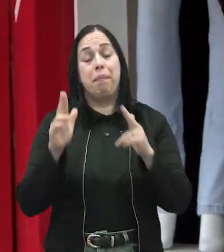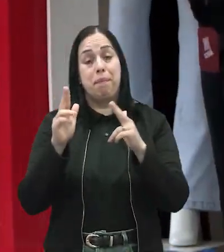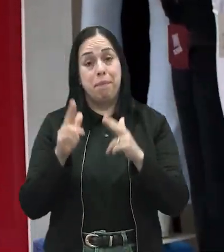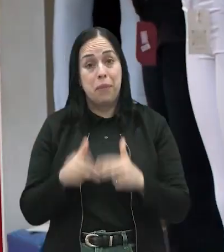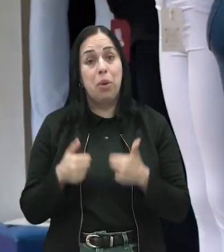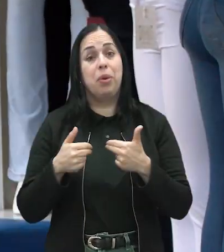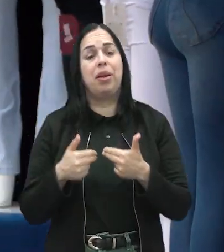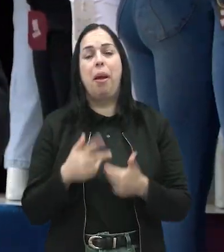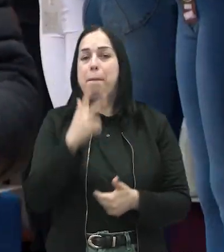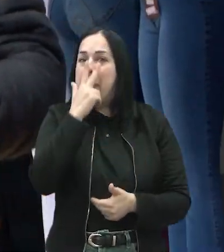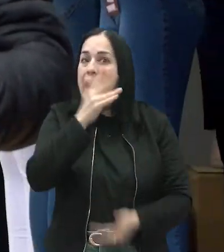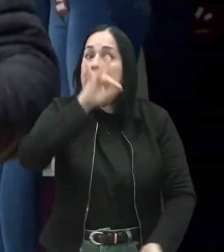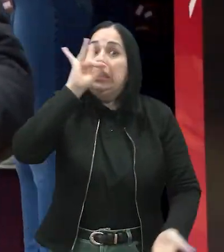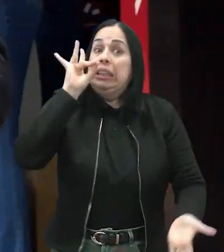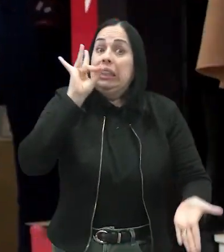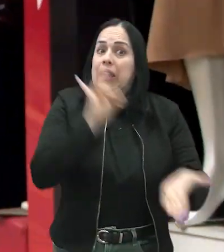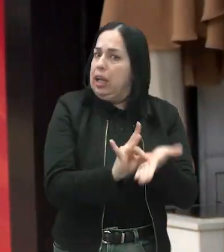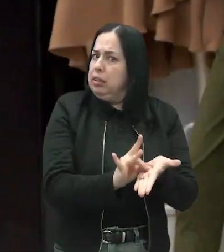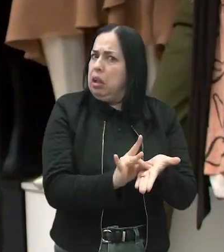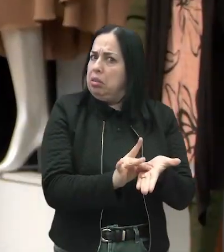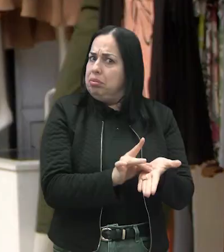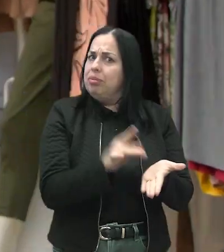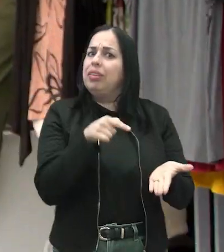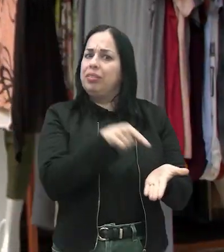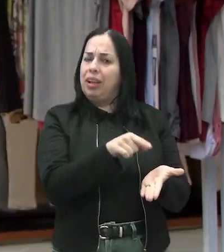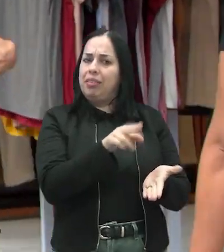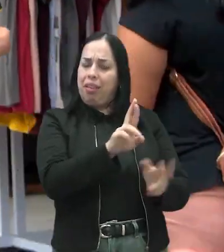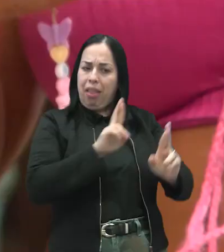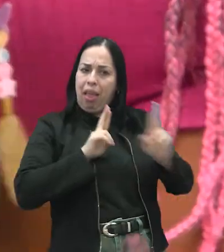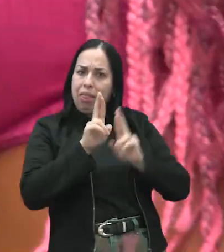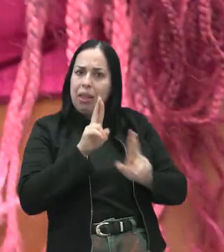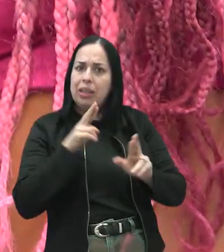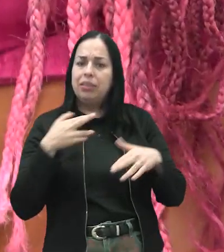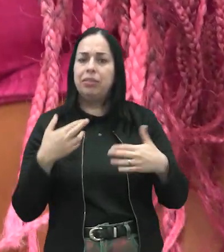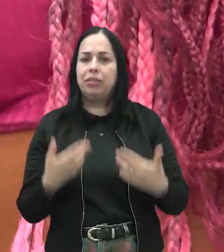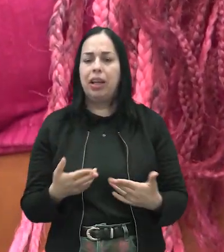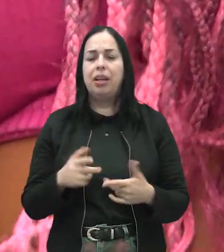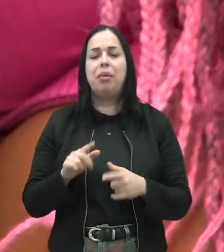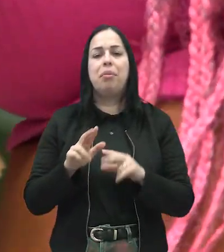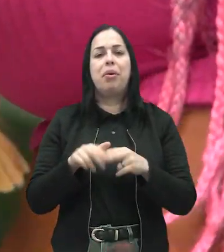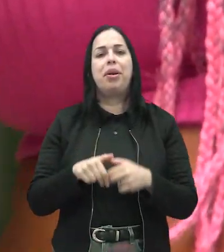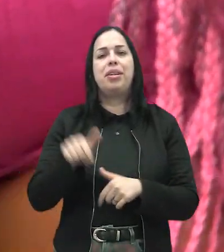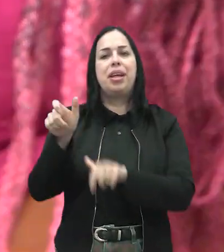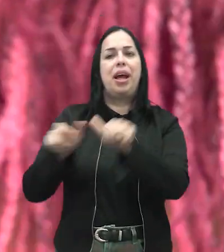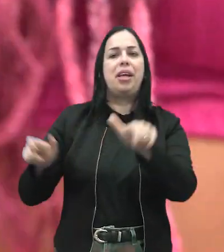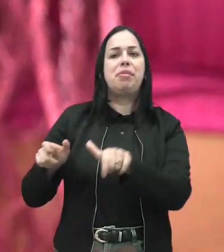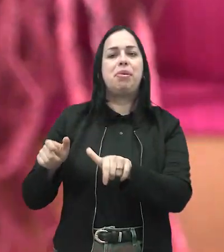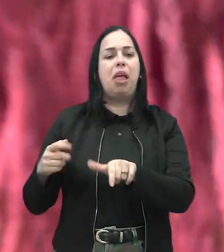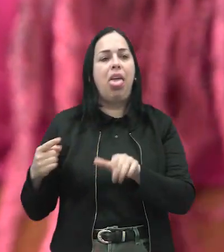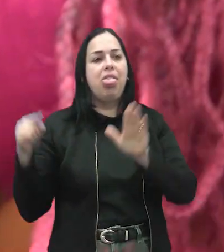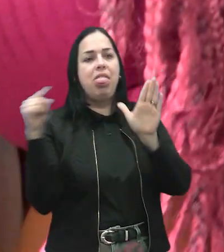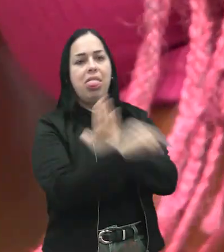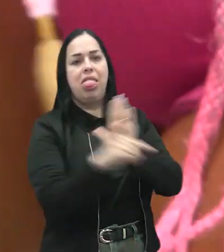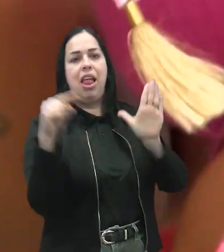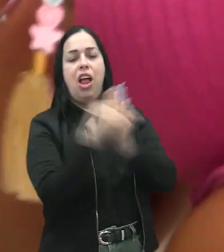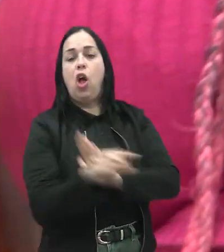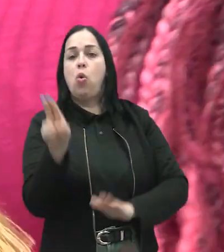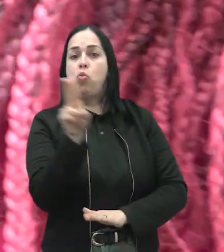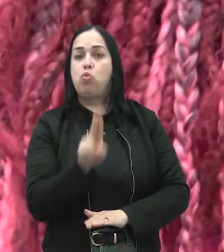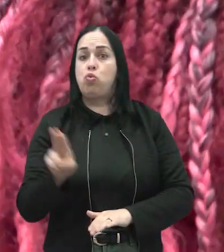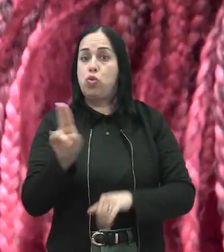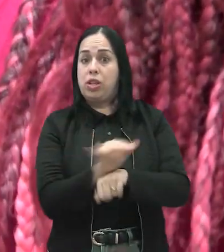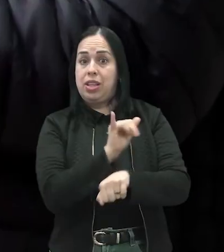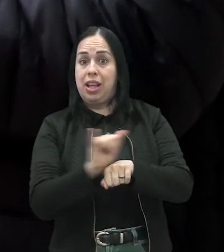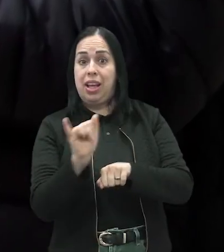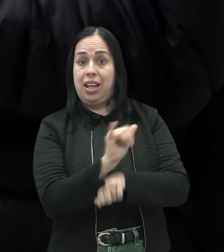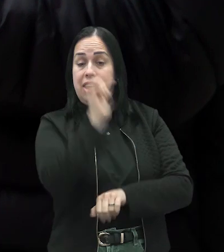esse realismo das respostas dos chats interativos que vem convencendo muita gente a usar ferramentas